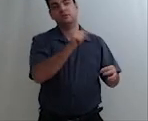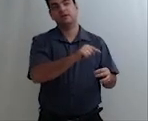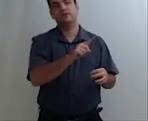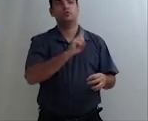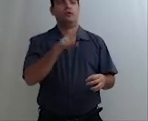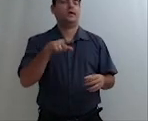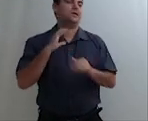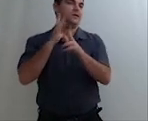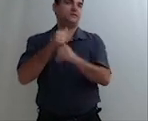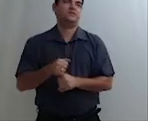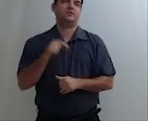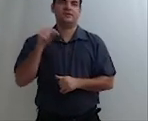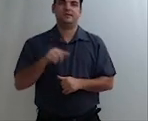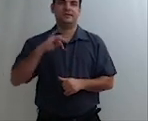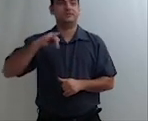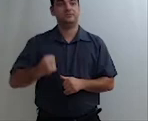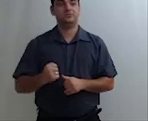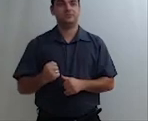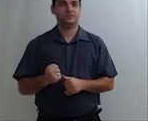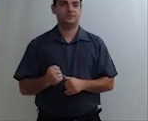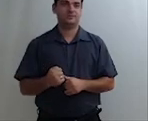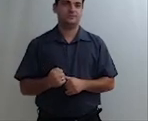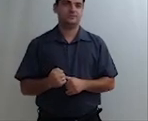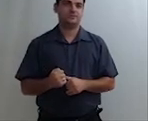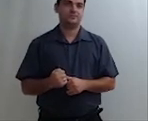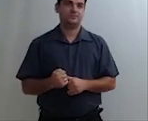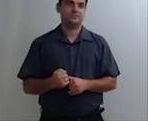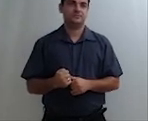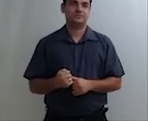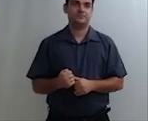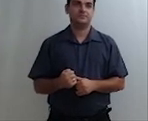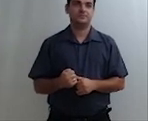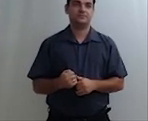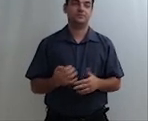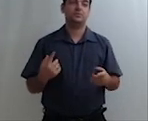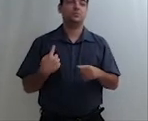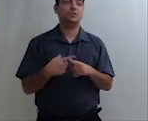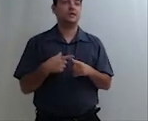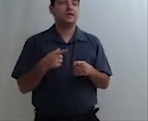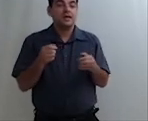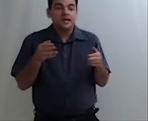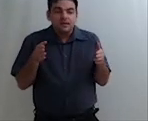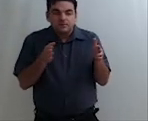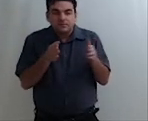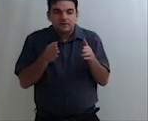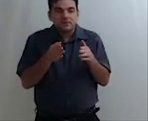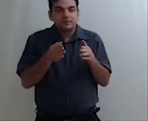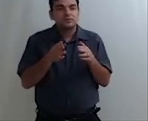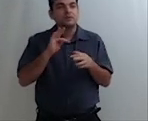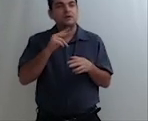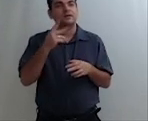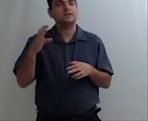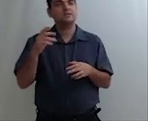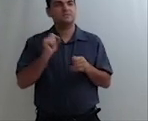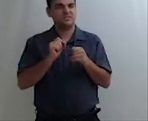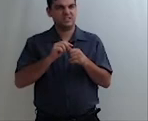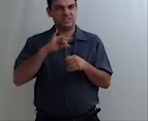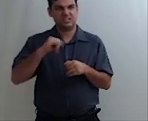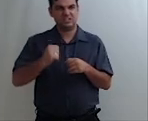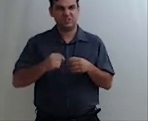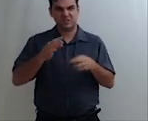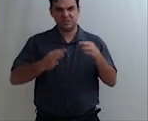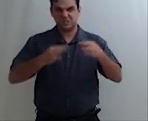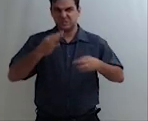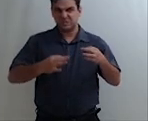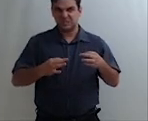parece que seja possível neste momento na Via Estreita do abesc que o STJ possa analisar